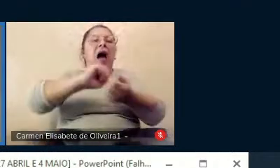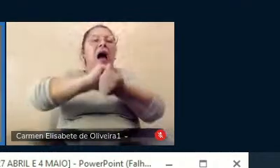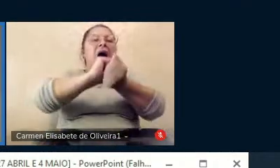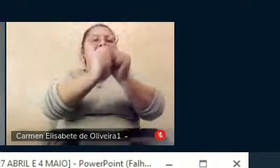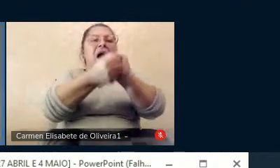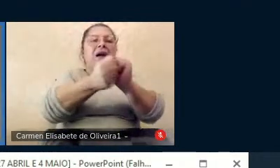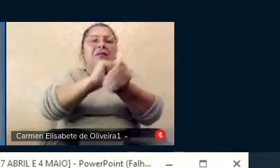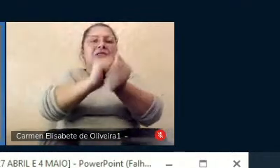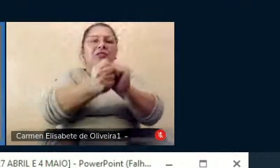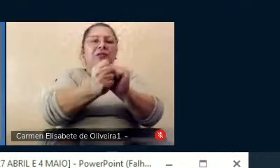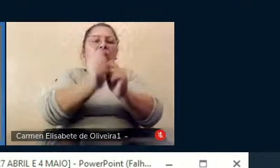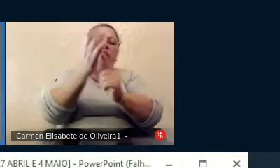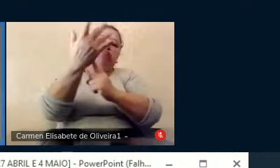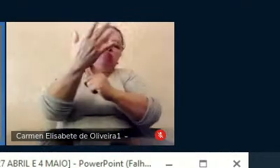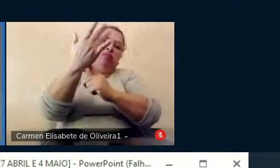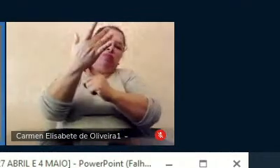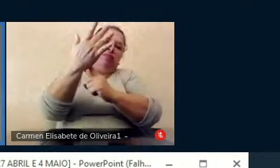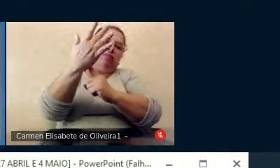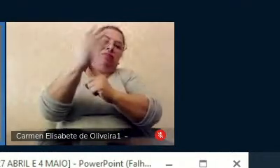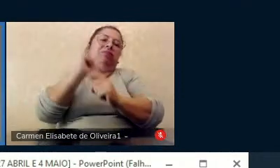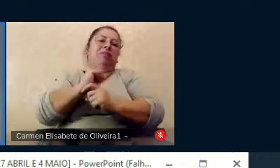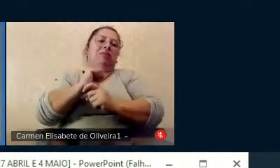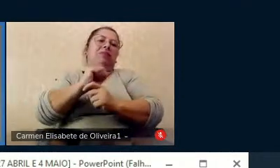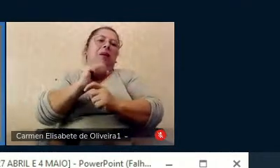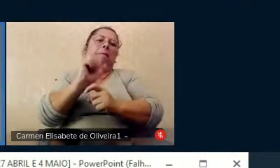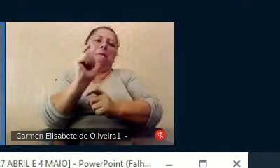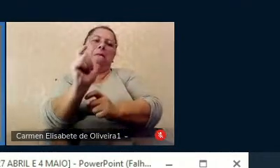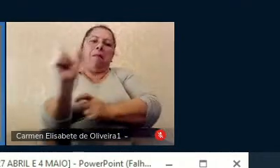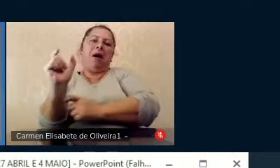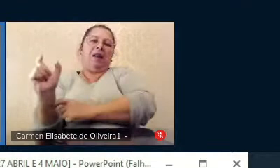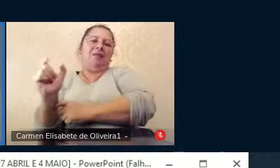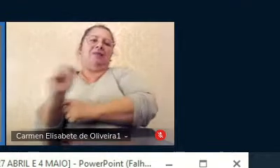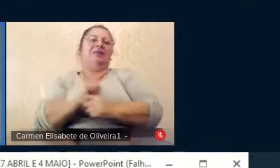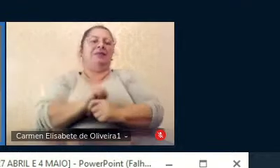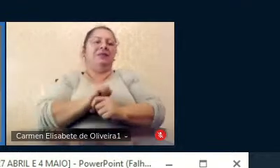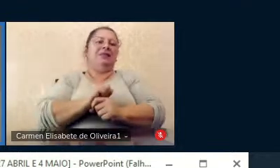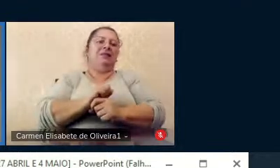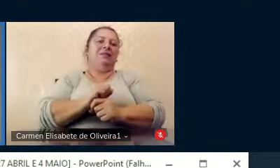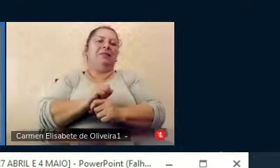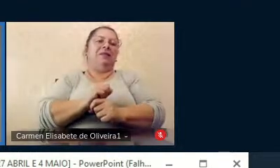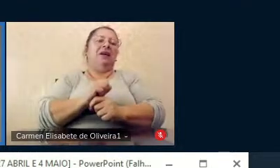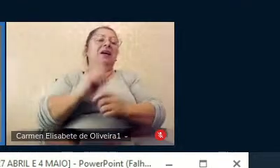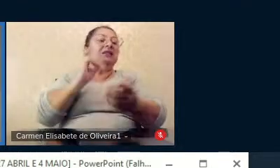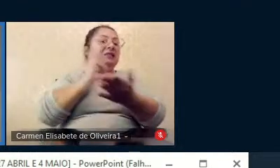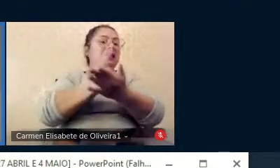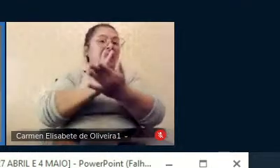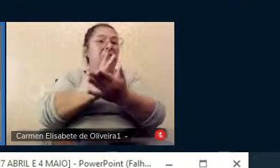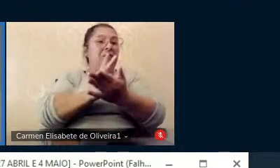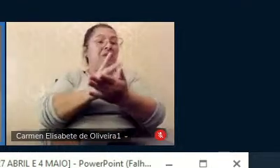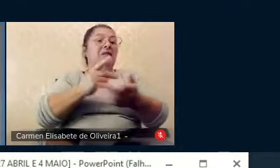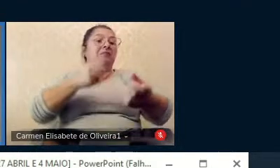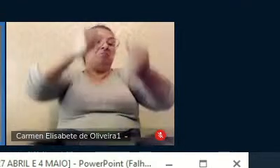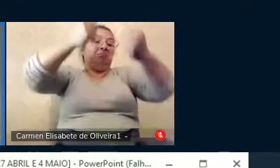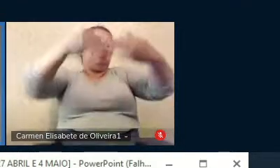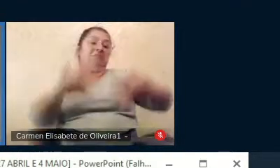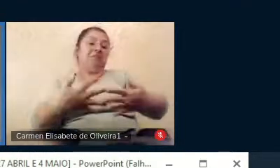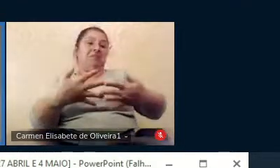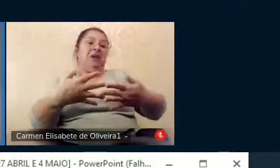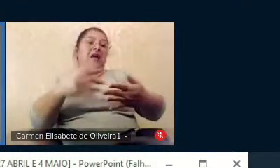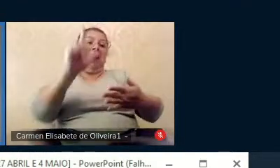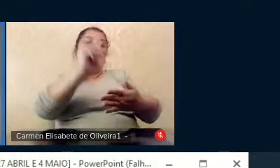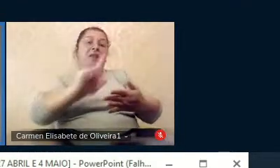escrita. Sempre foi priorizado, né, que a literatura tinha que ser alguma coisa escrita. Mas